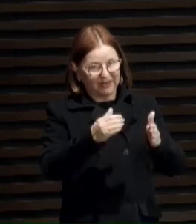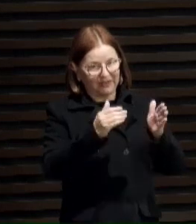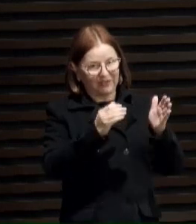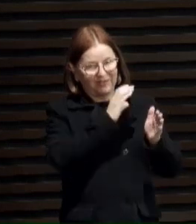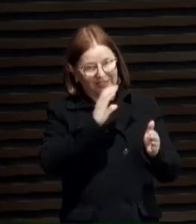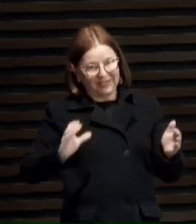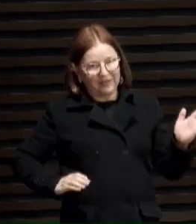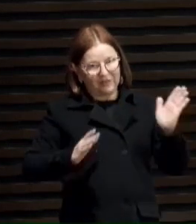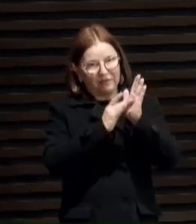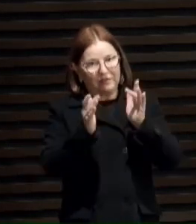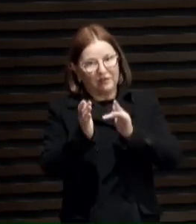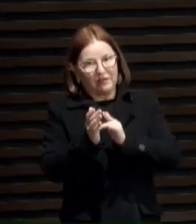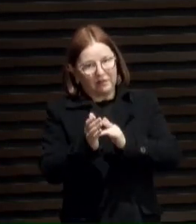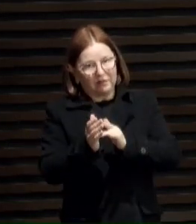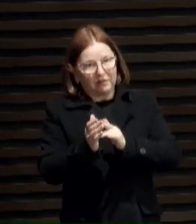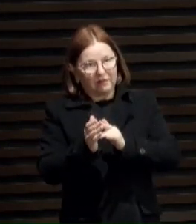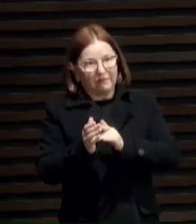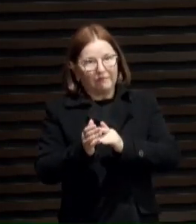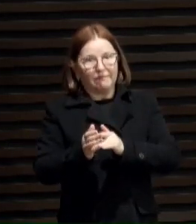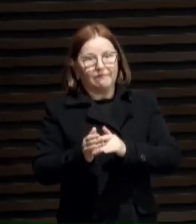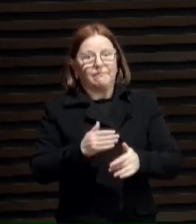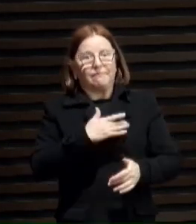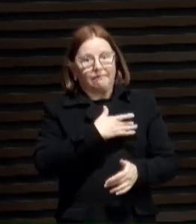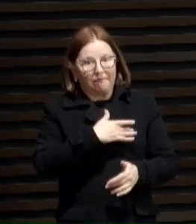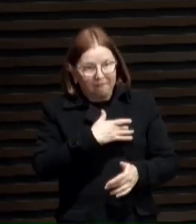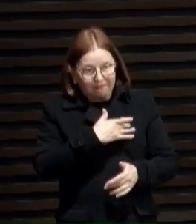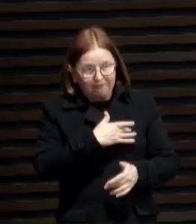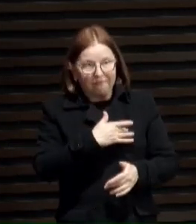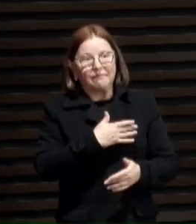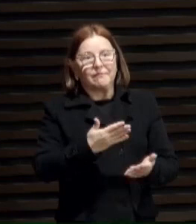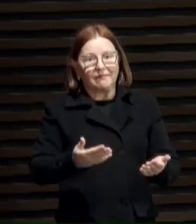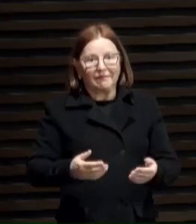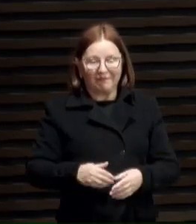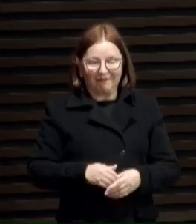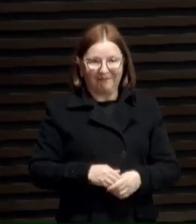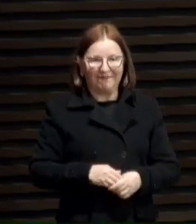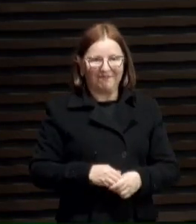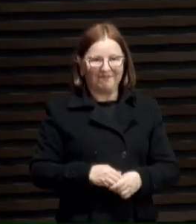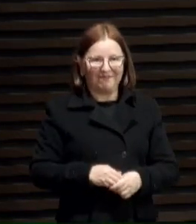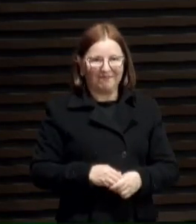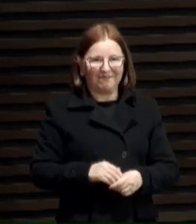aqui no bico do urubu, para não dizer outra coisa. É ou não é?